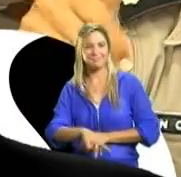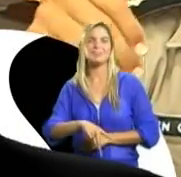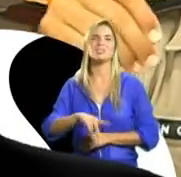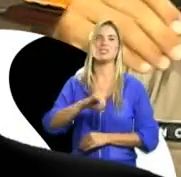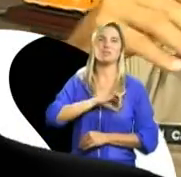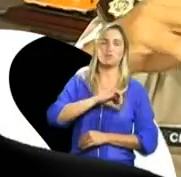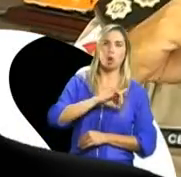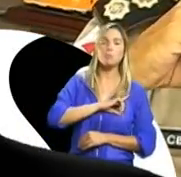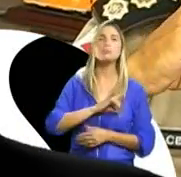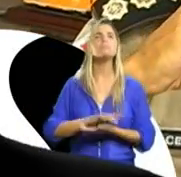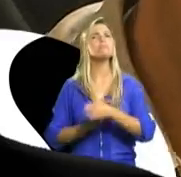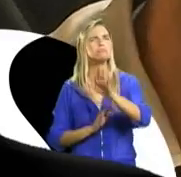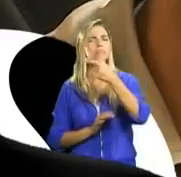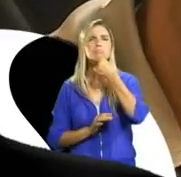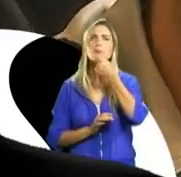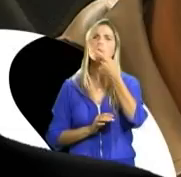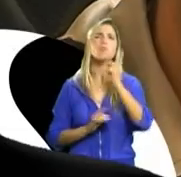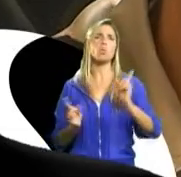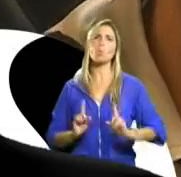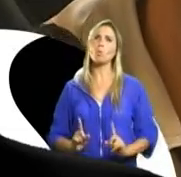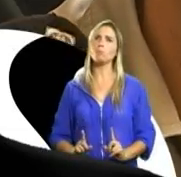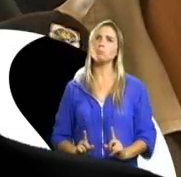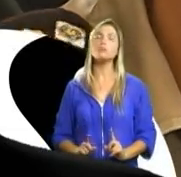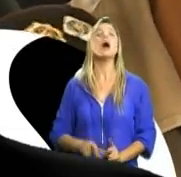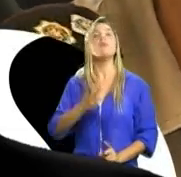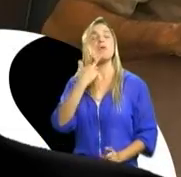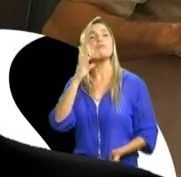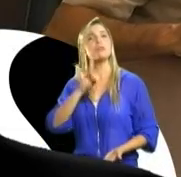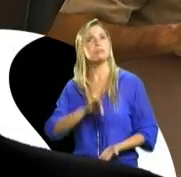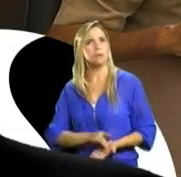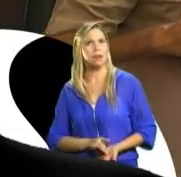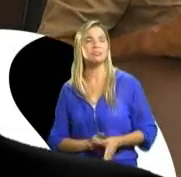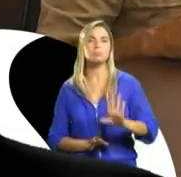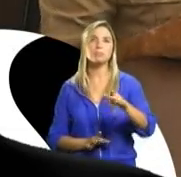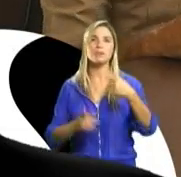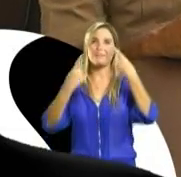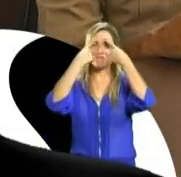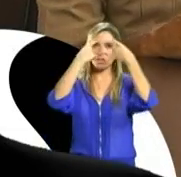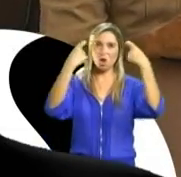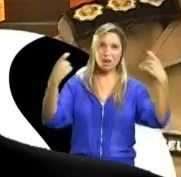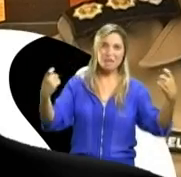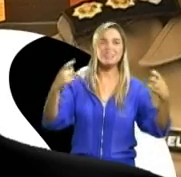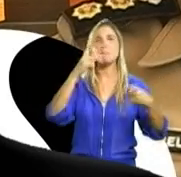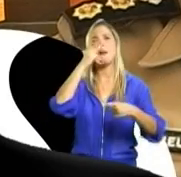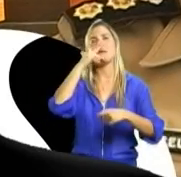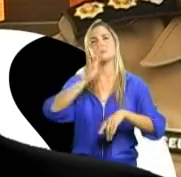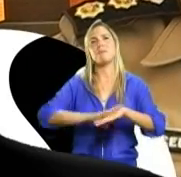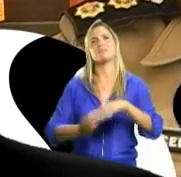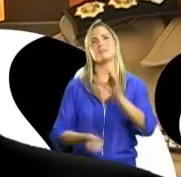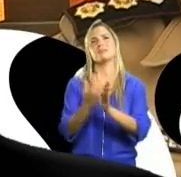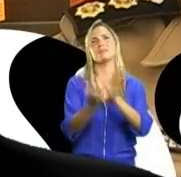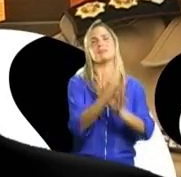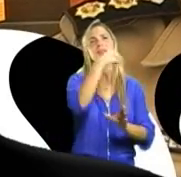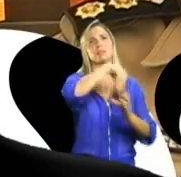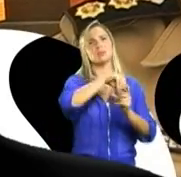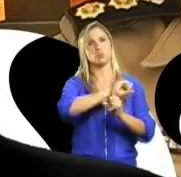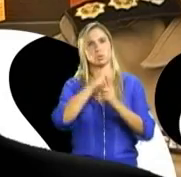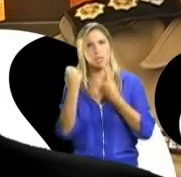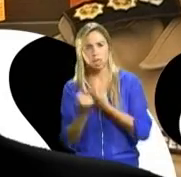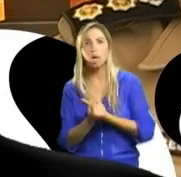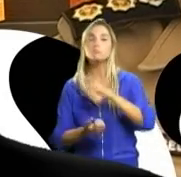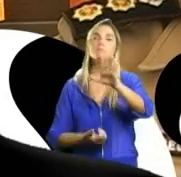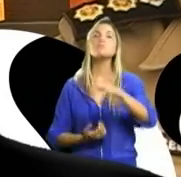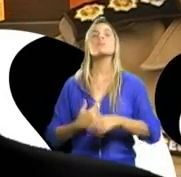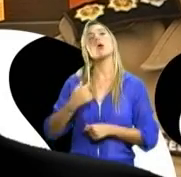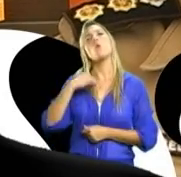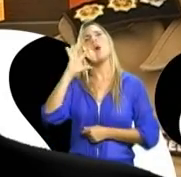em Divinópolis, não. As informações é que estão mais acessíveis à sociedade. Eu penso que muito é questão